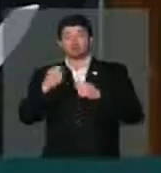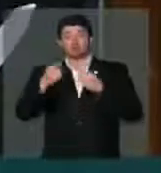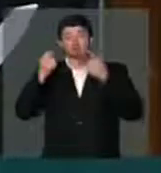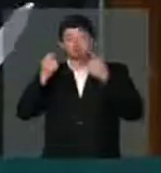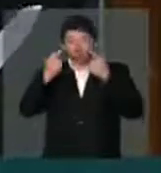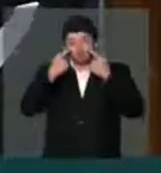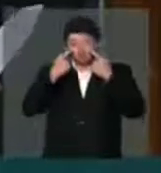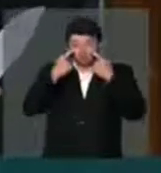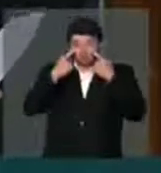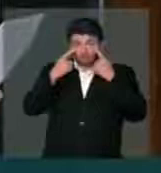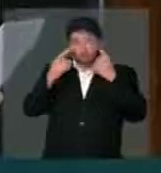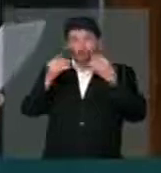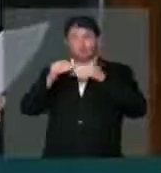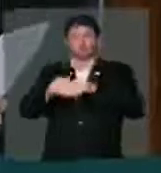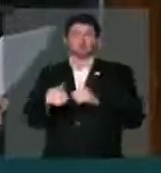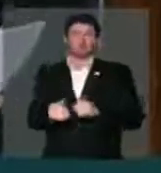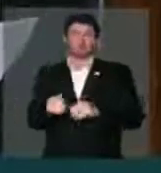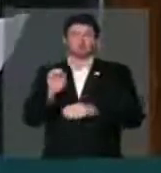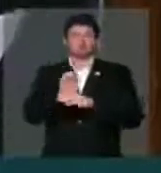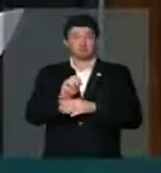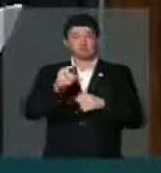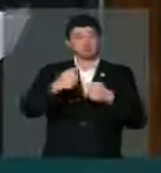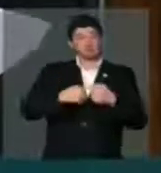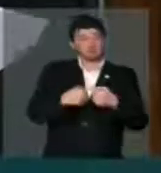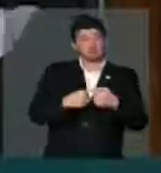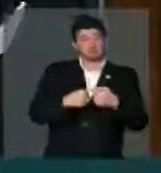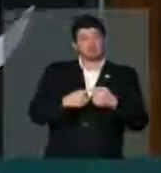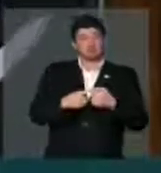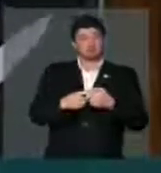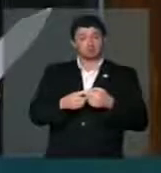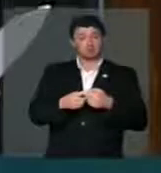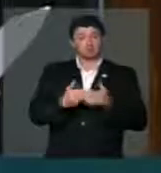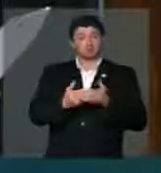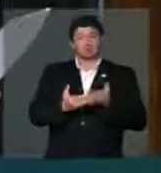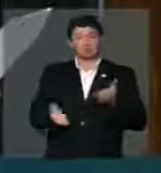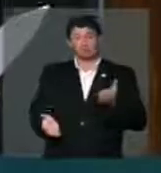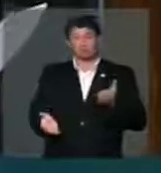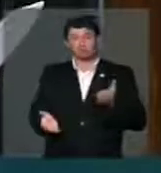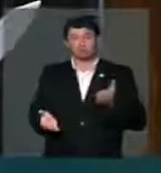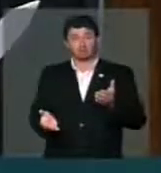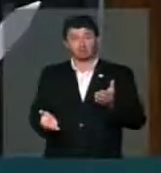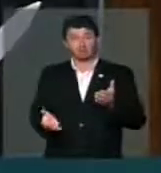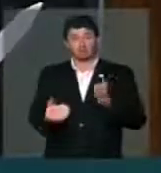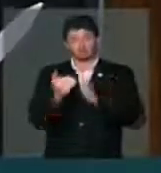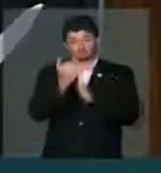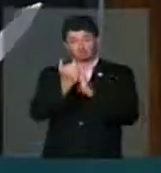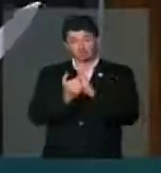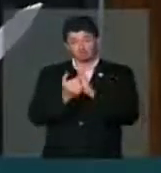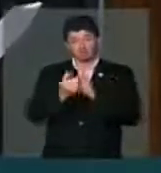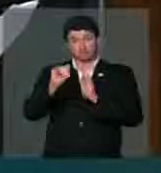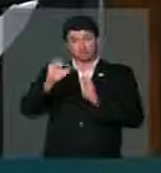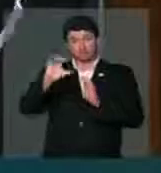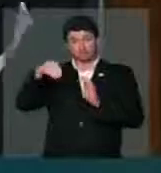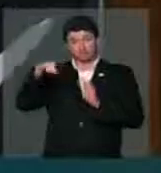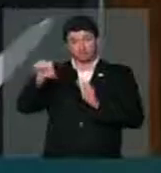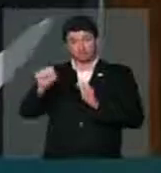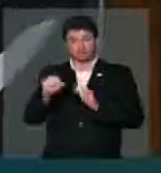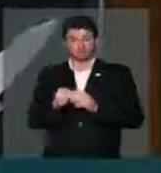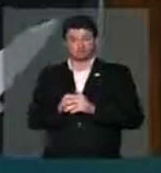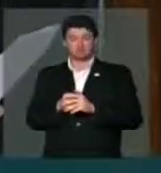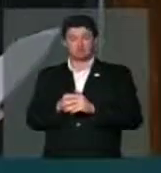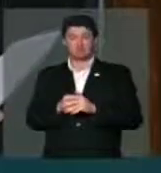uma forma de compensar os estados e municípios que perderam com a isenção do ICMS